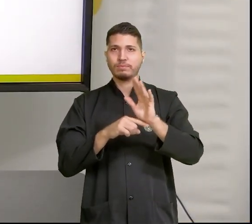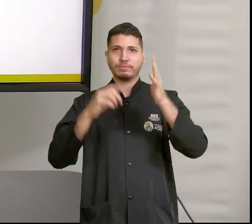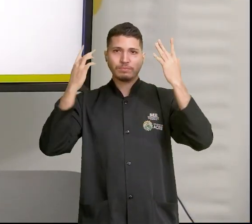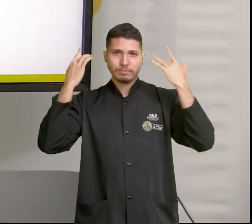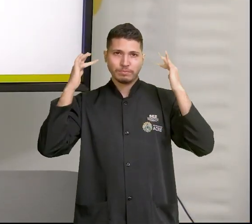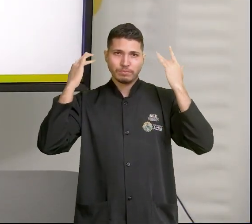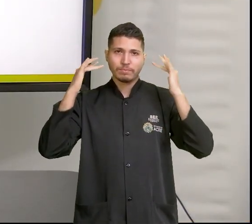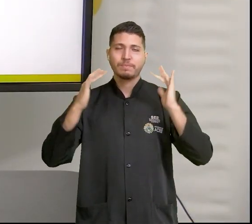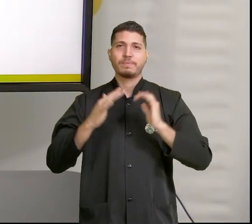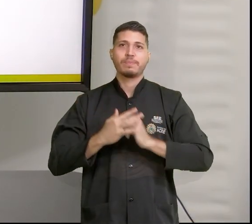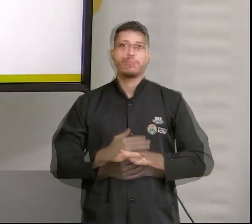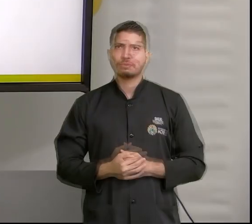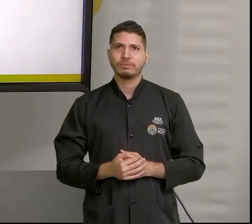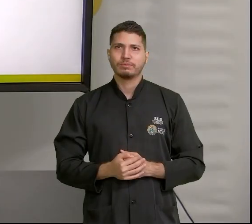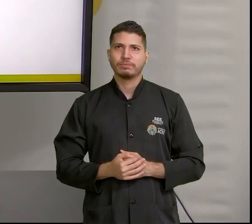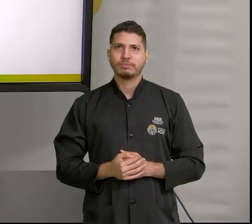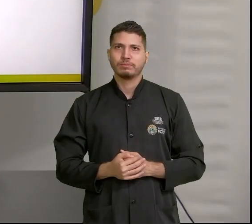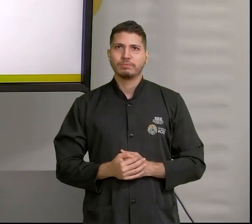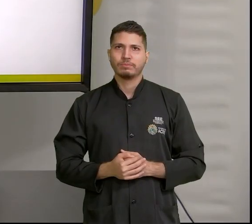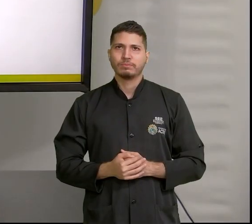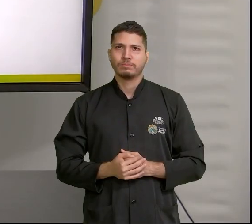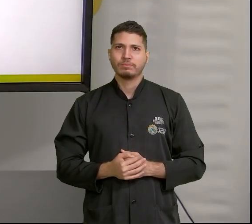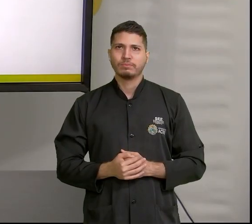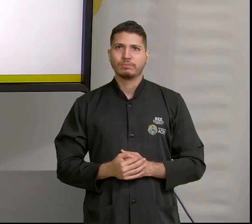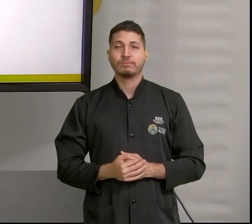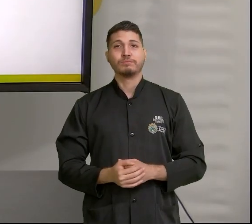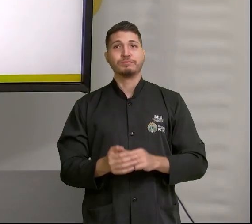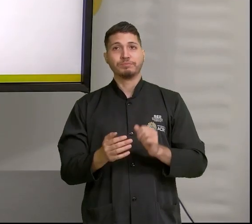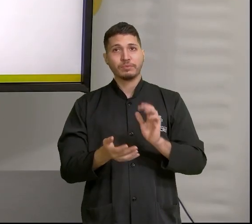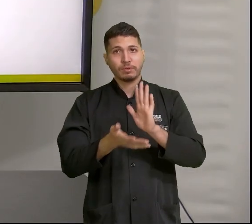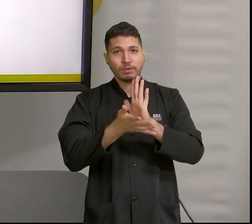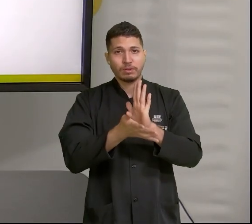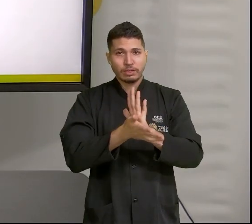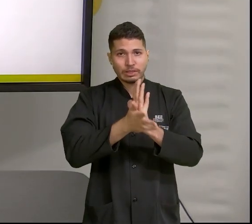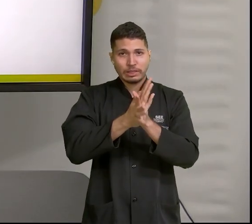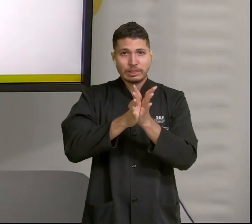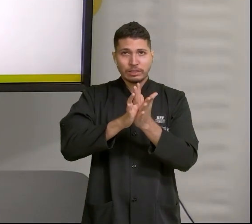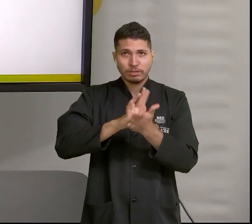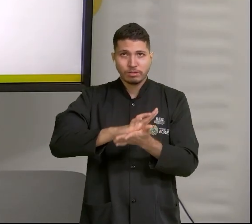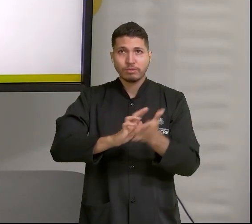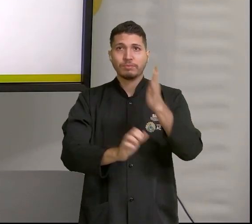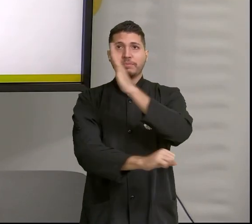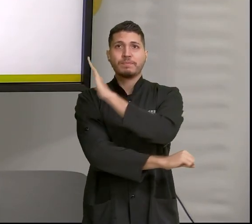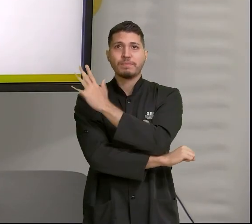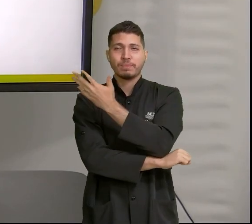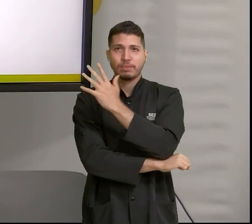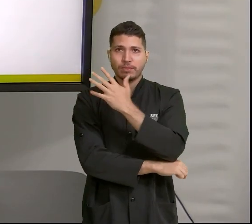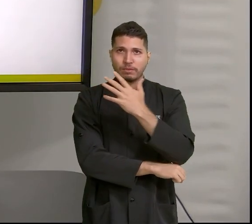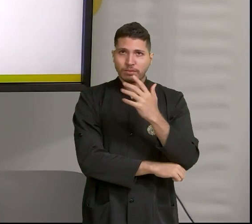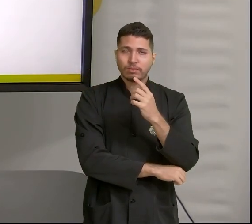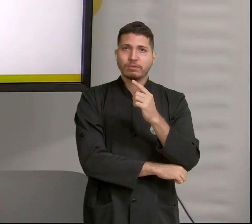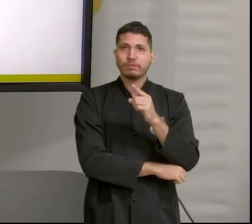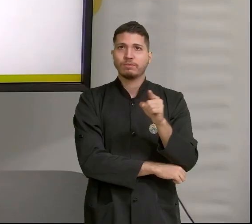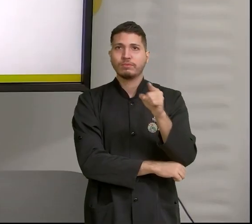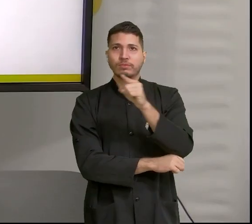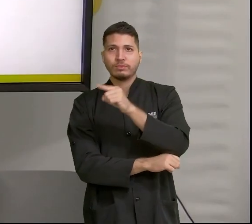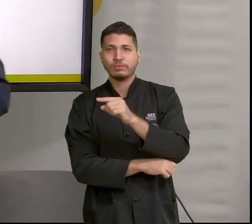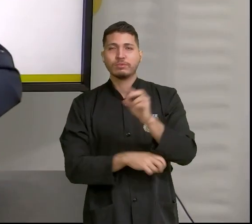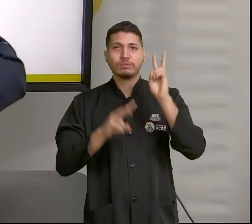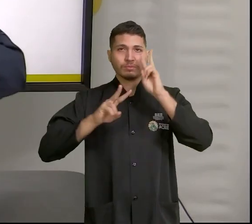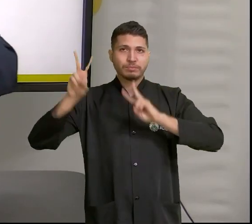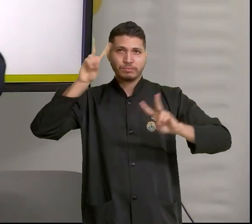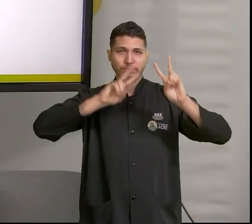não renováveis, tá? Então, a degradação ambiental, como vocês podem ver destacado aqui na tela,